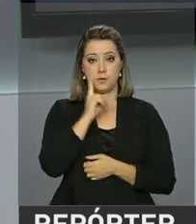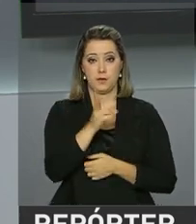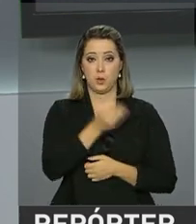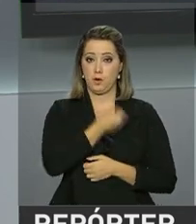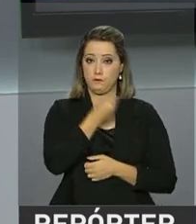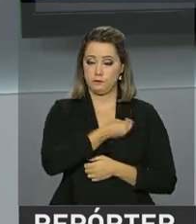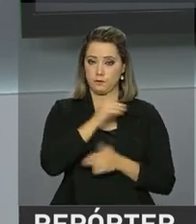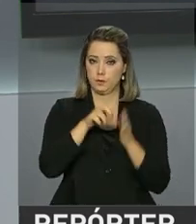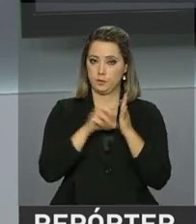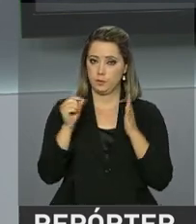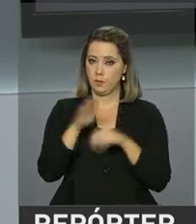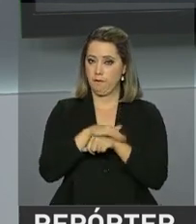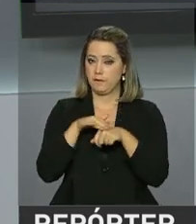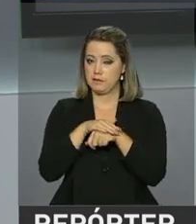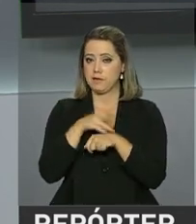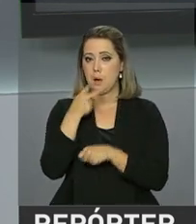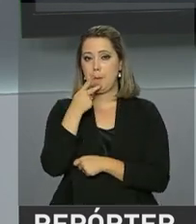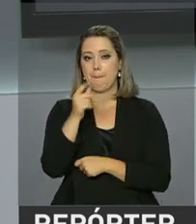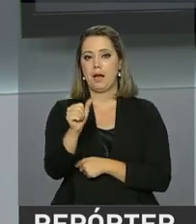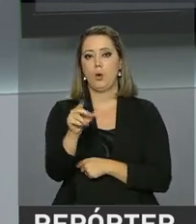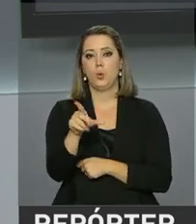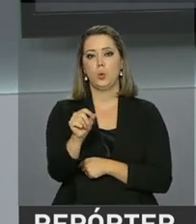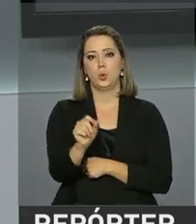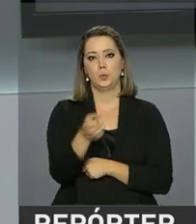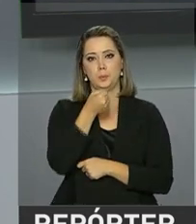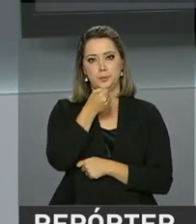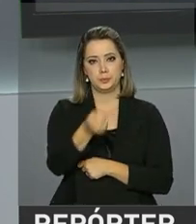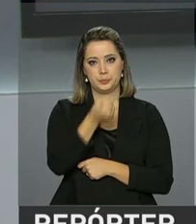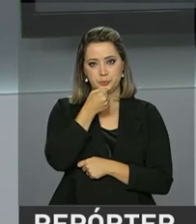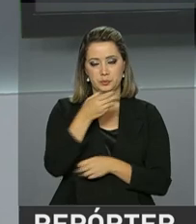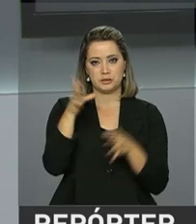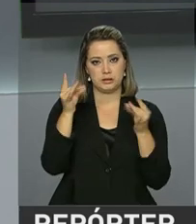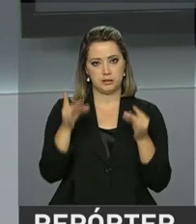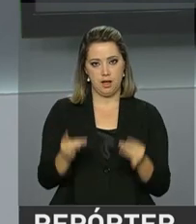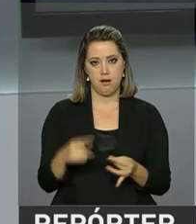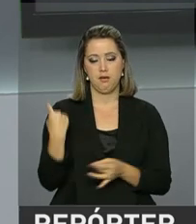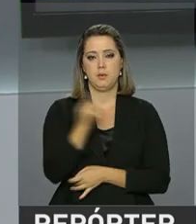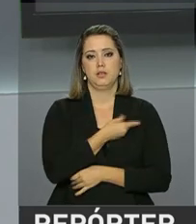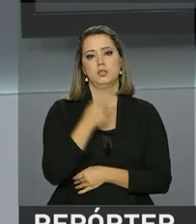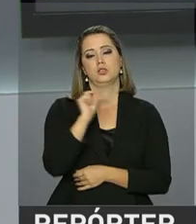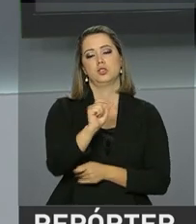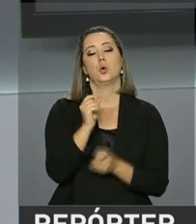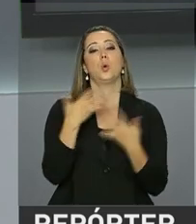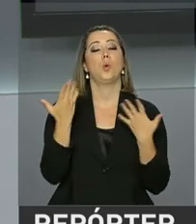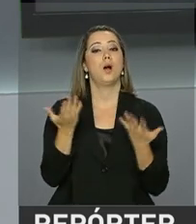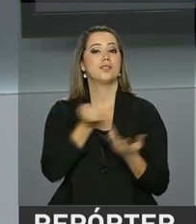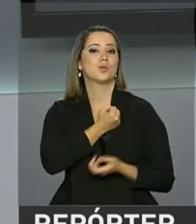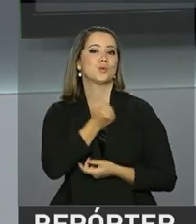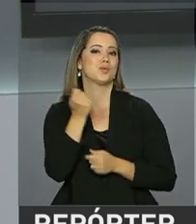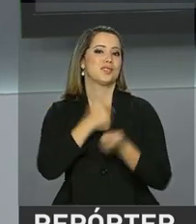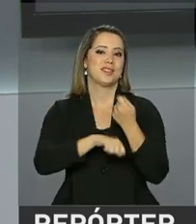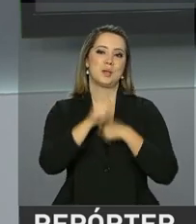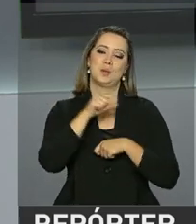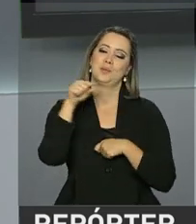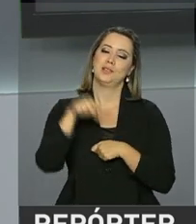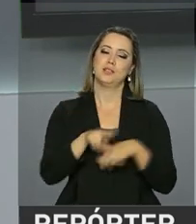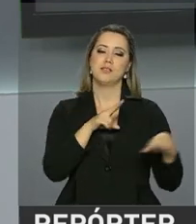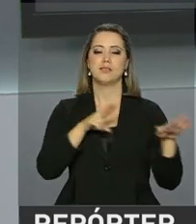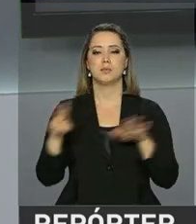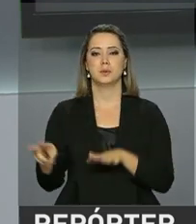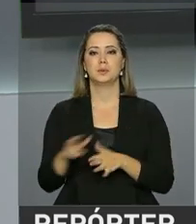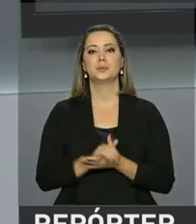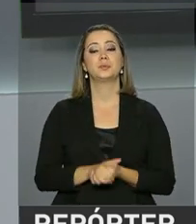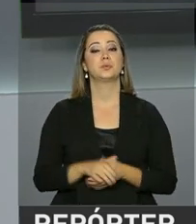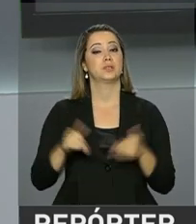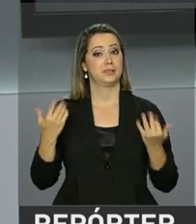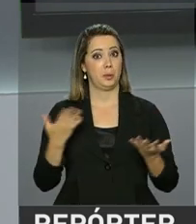Planalto conversar com o repórter Paulo L Sálvia que traz mais detalhes pra gente sobre índices da economia que saíram esta semana não é